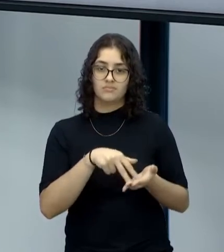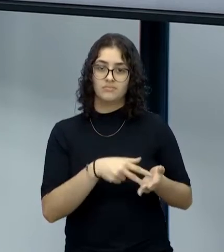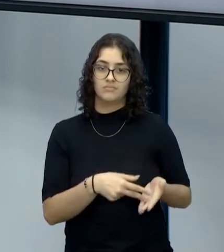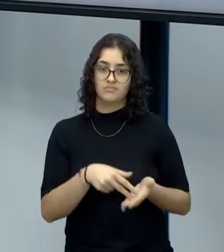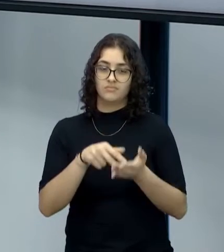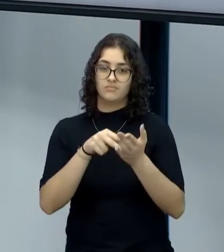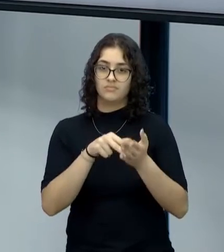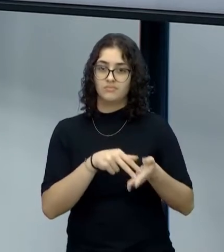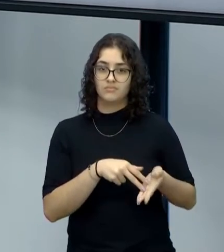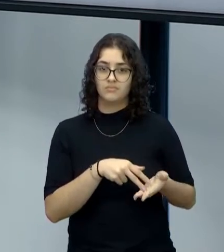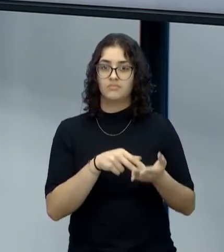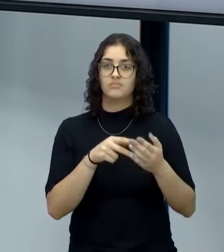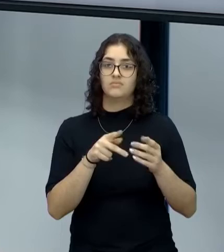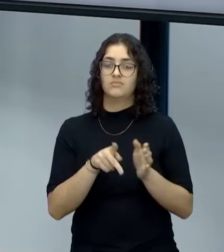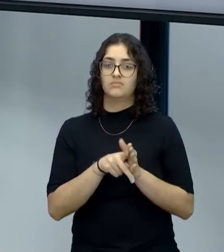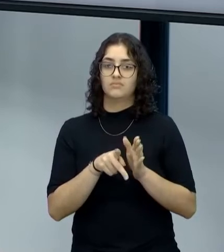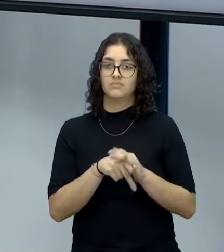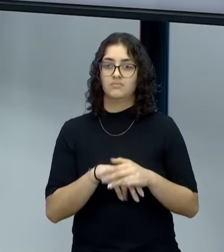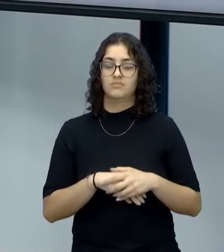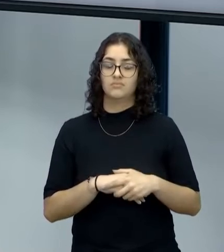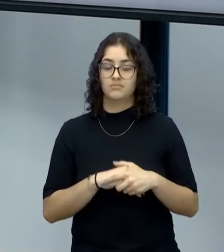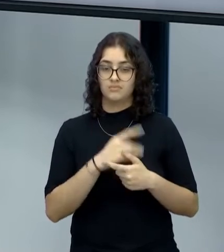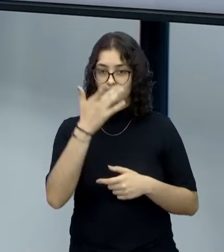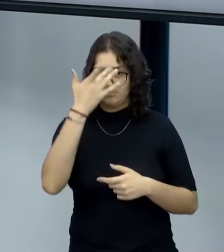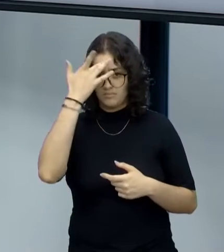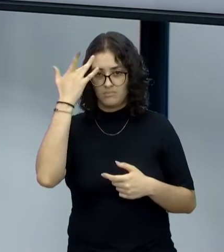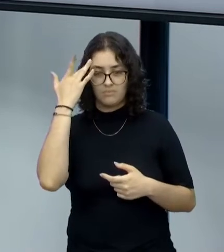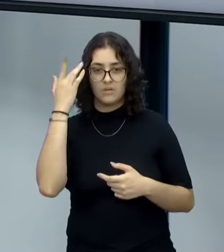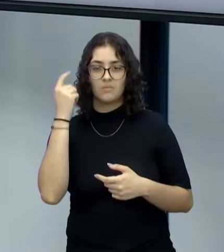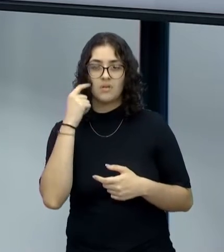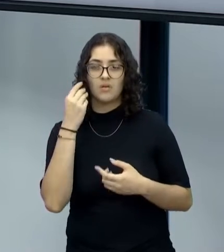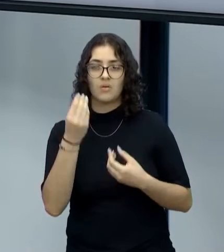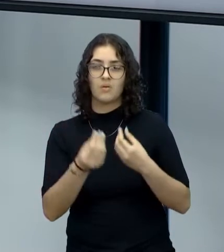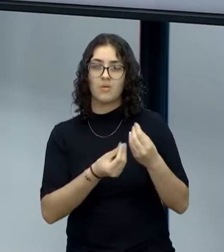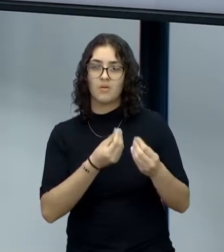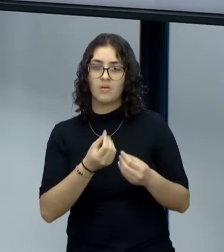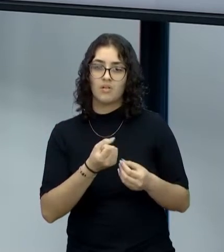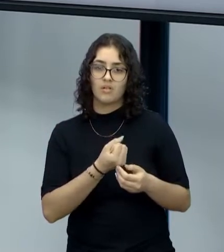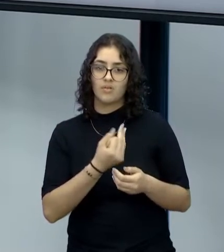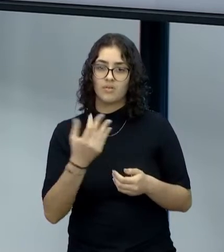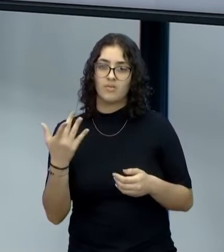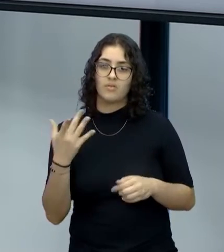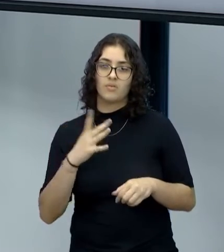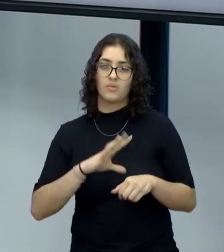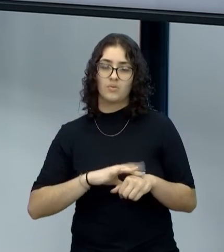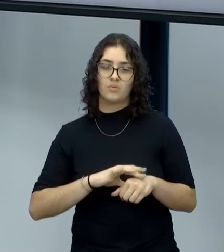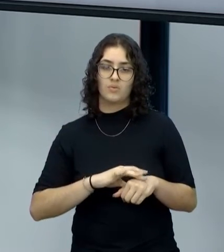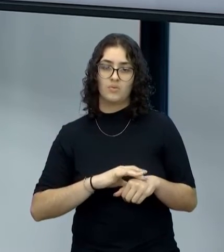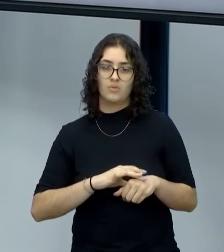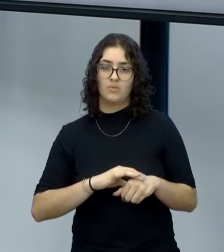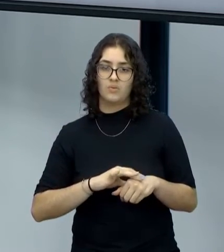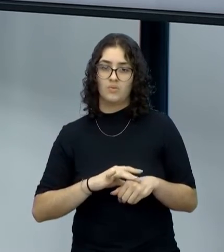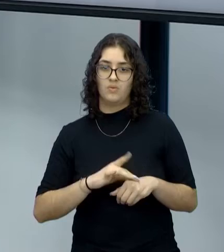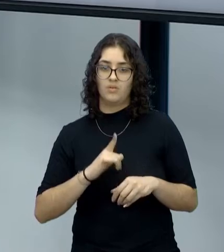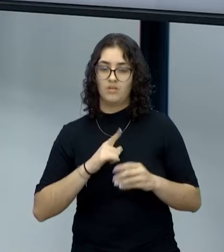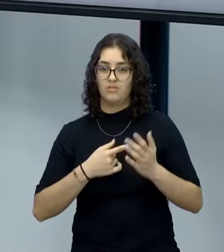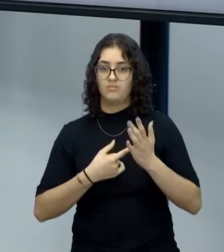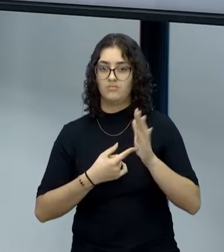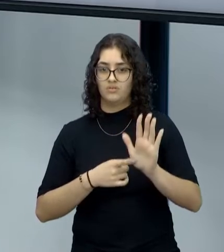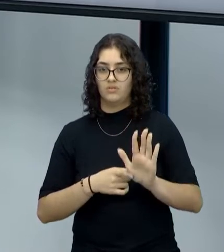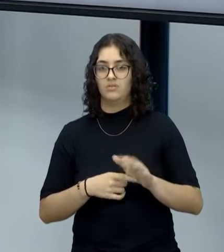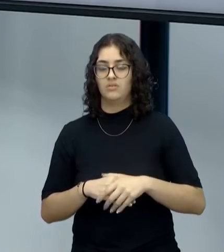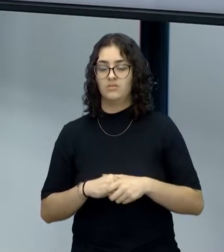na enchente, né, as pessoas não têm ideia da quantidade de doenças que estão